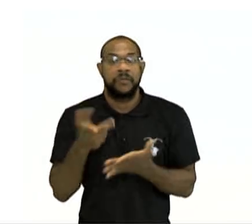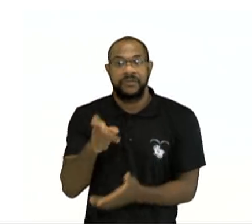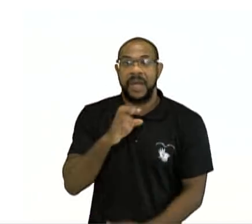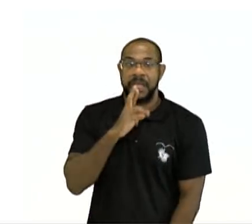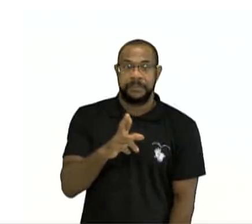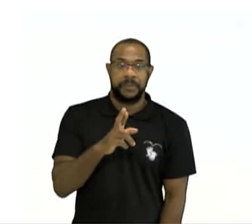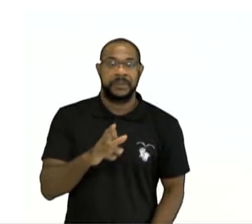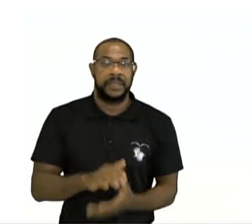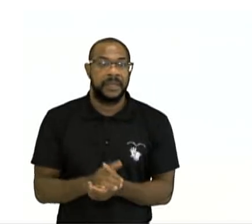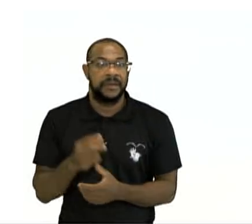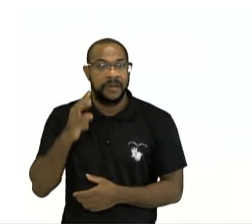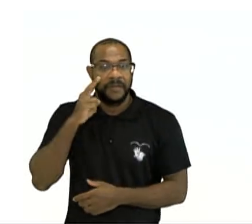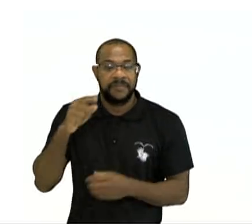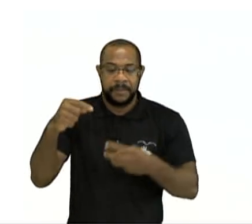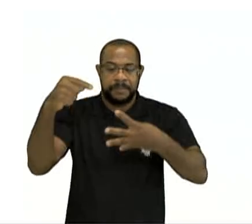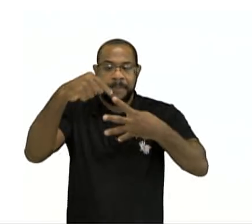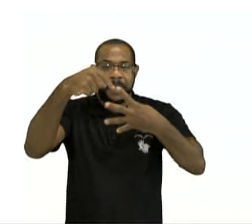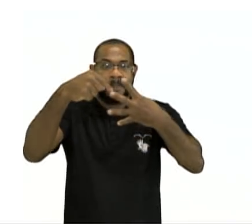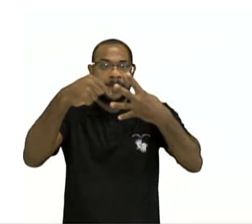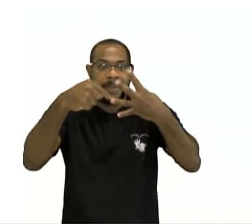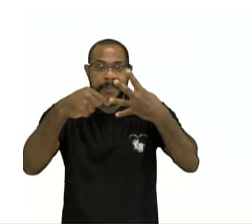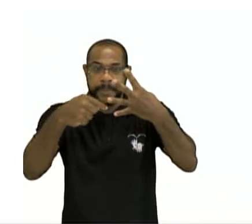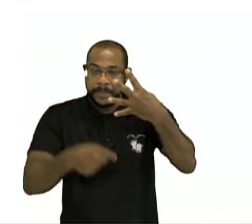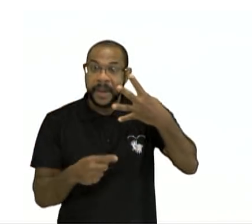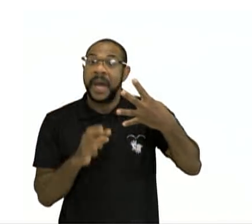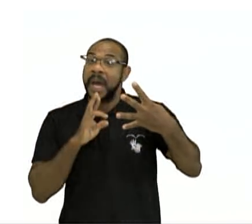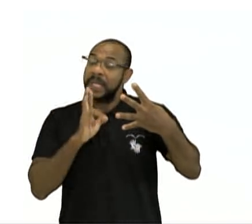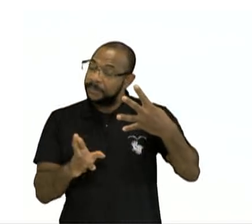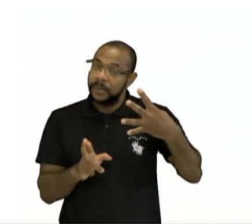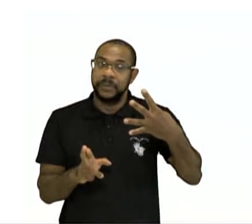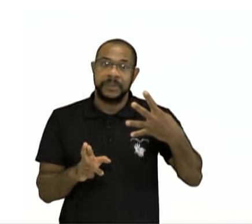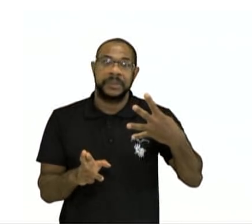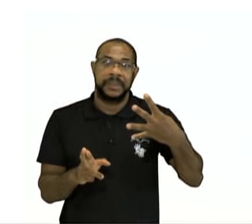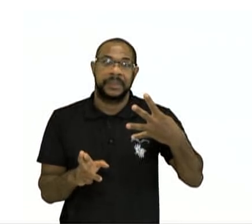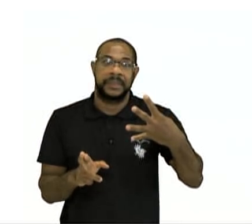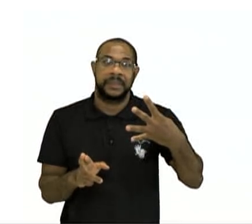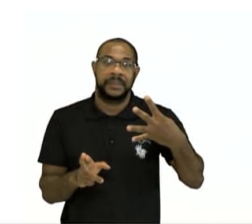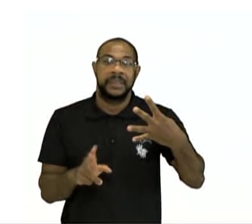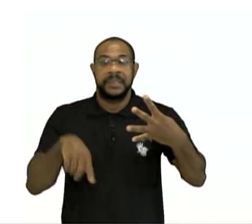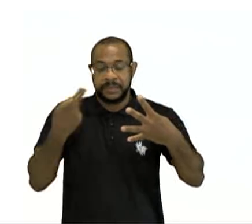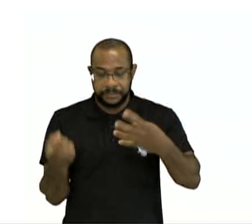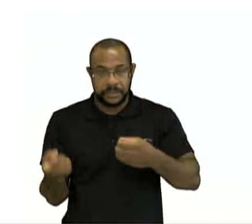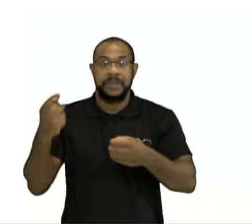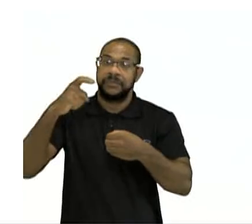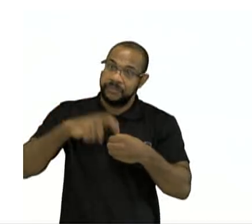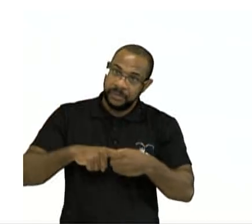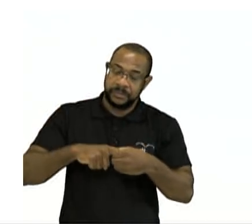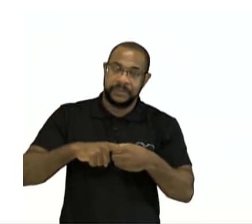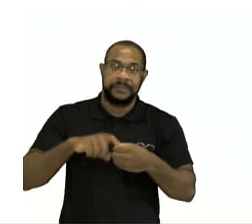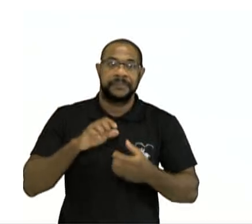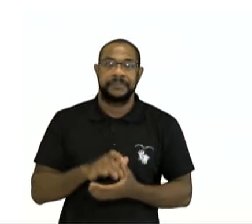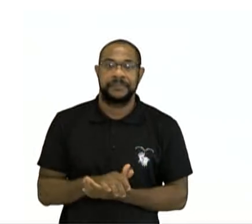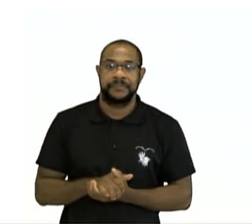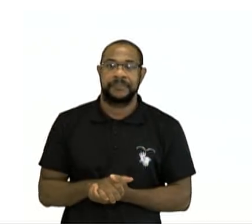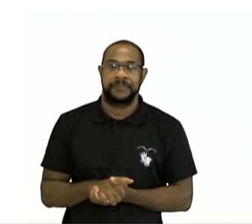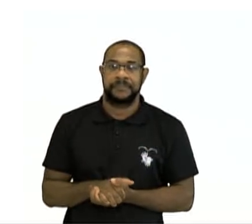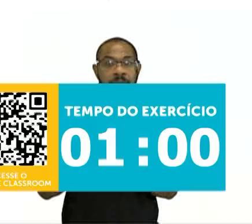responder, analisar as alternativas, responder para mim e a gente volta na sequência para corrigir.